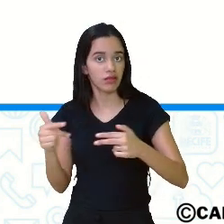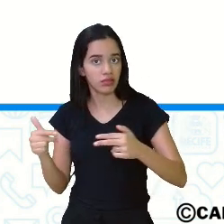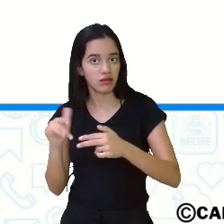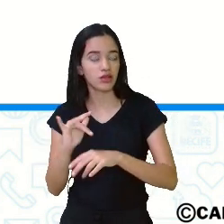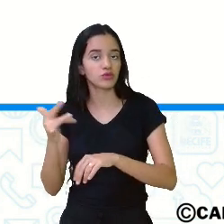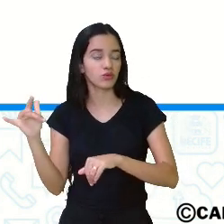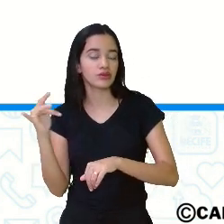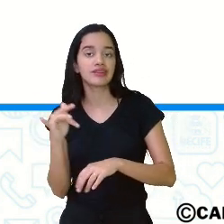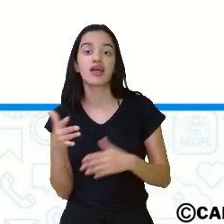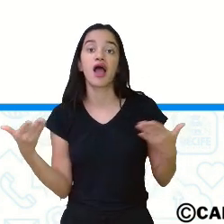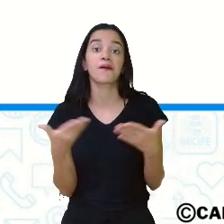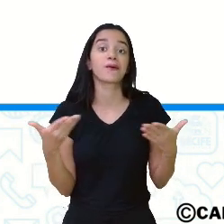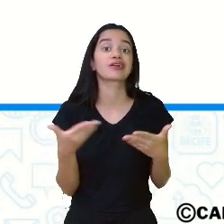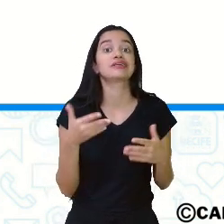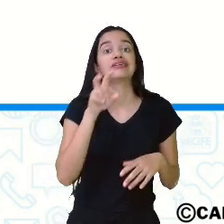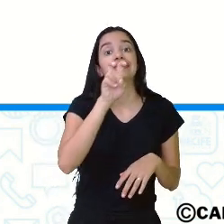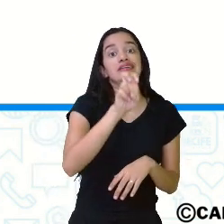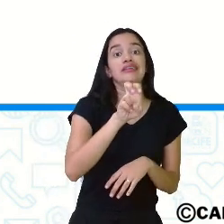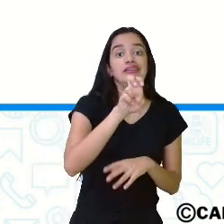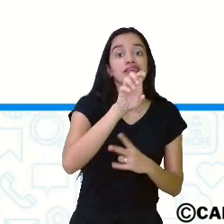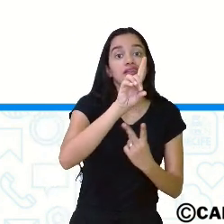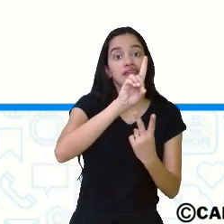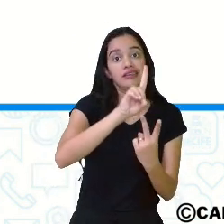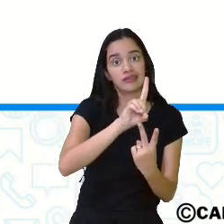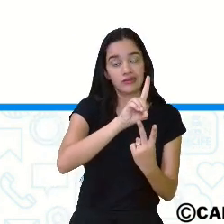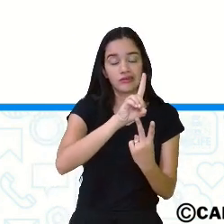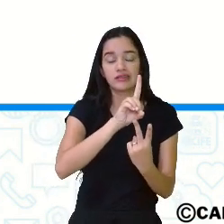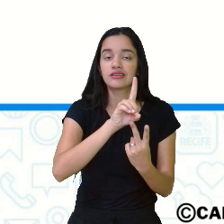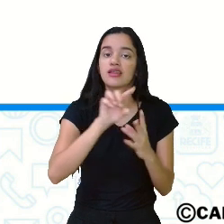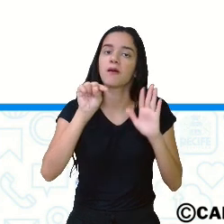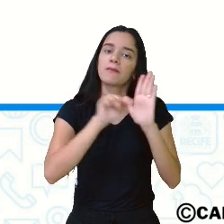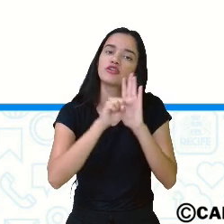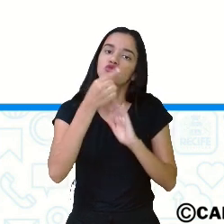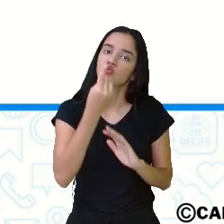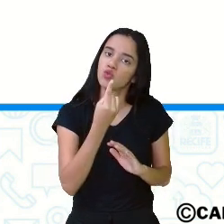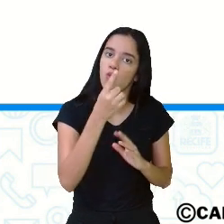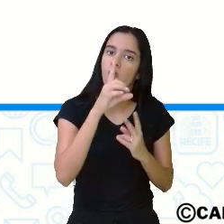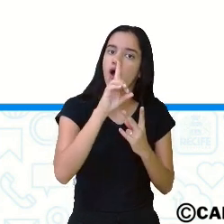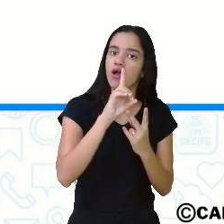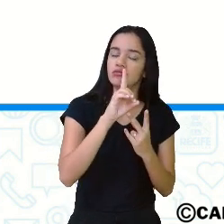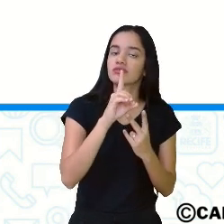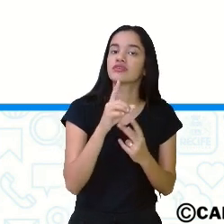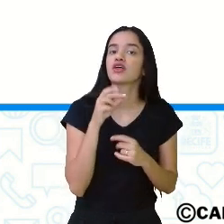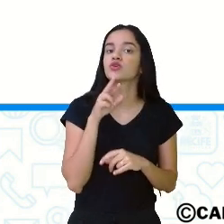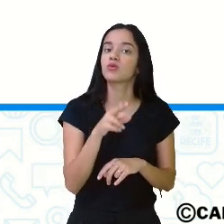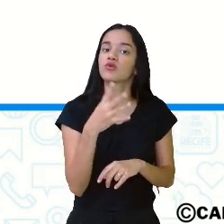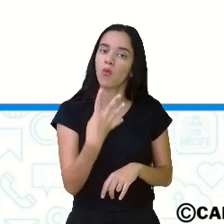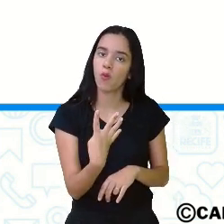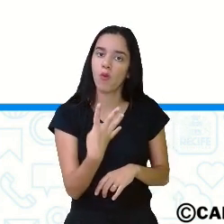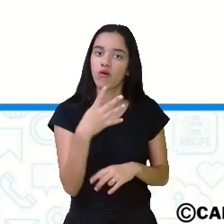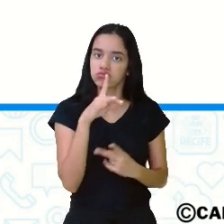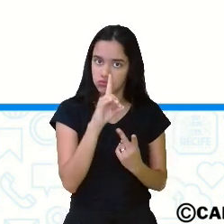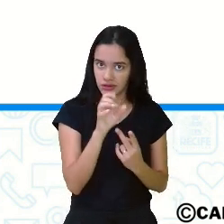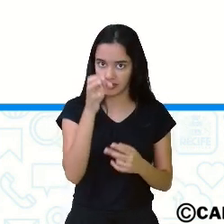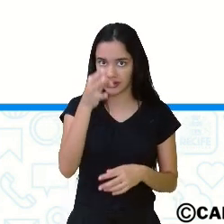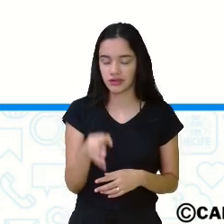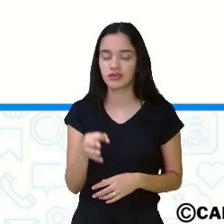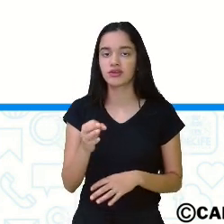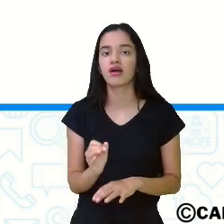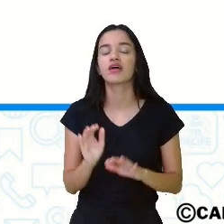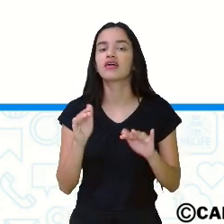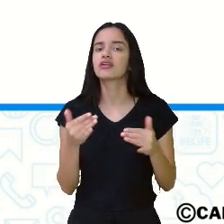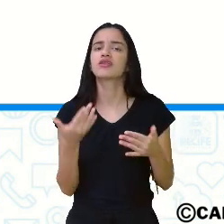5 dezenas menos uma dezena, 4 dezenas. Não é isso?